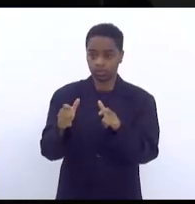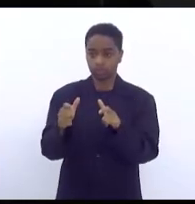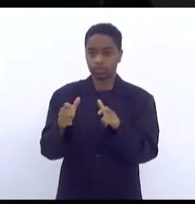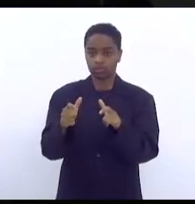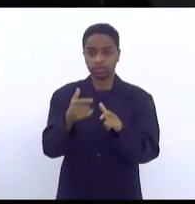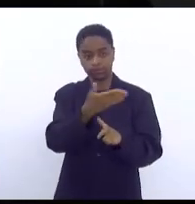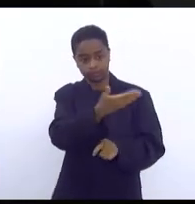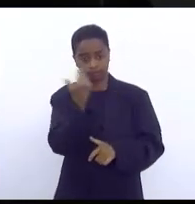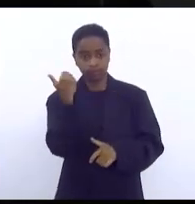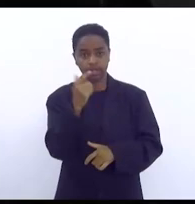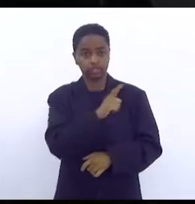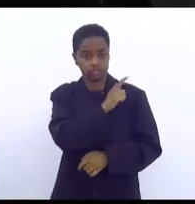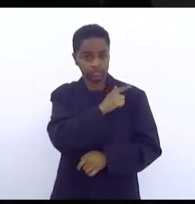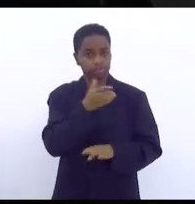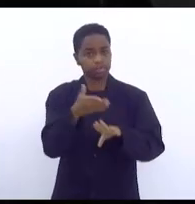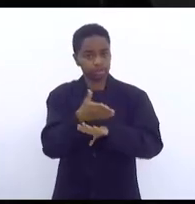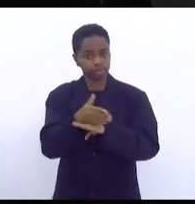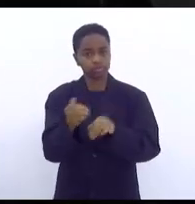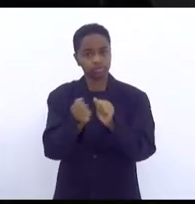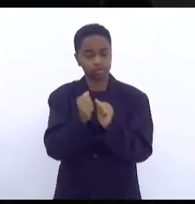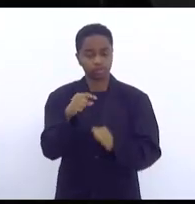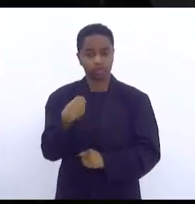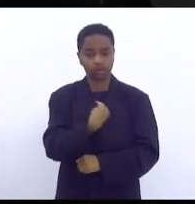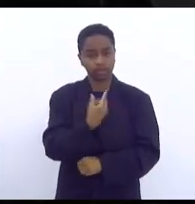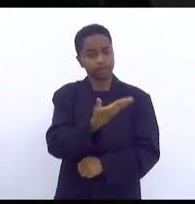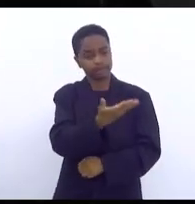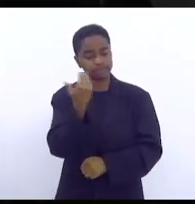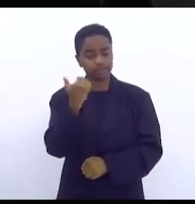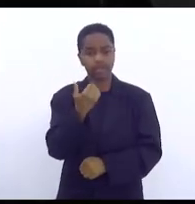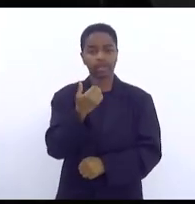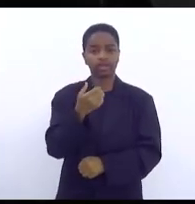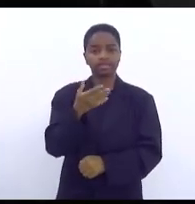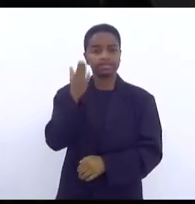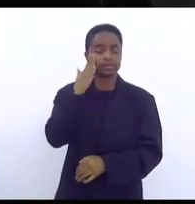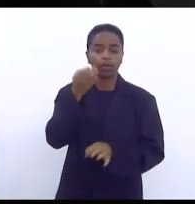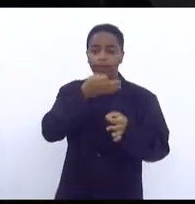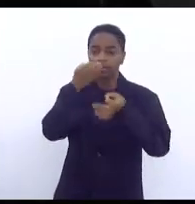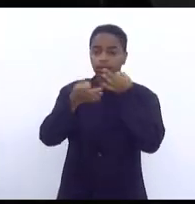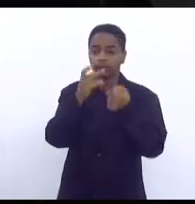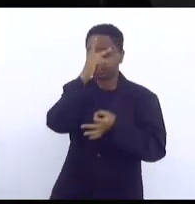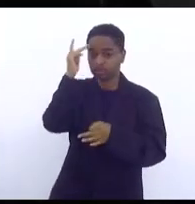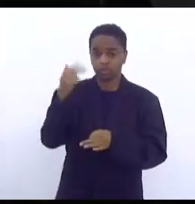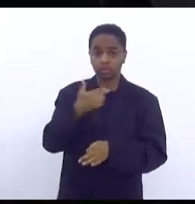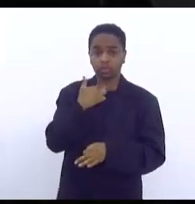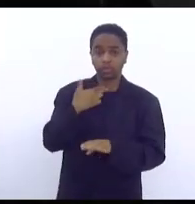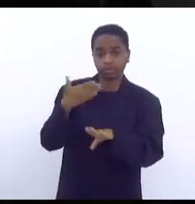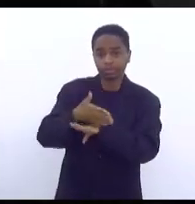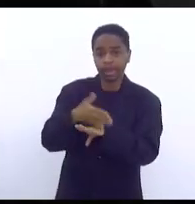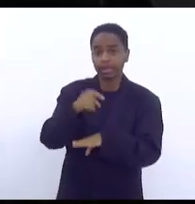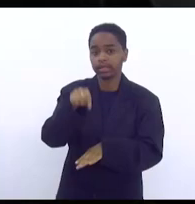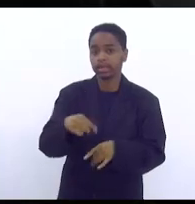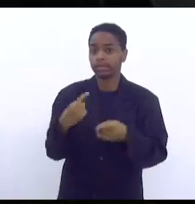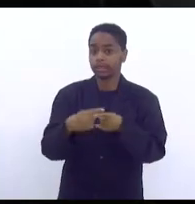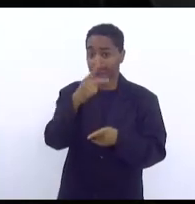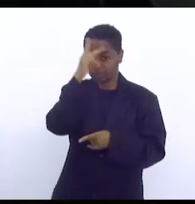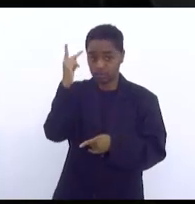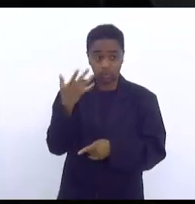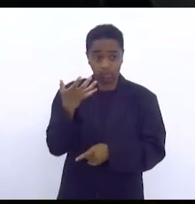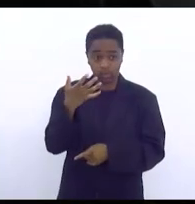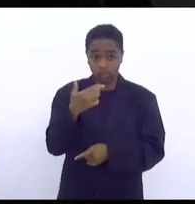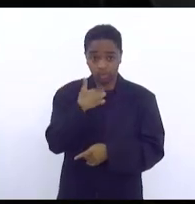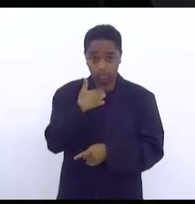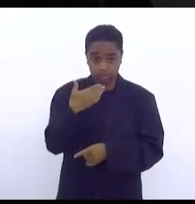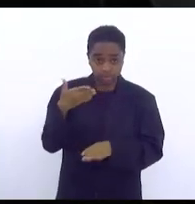uma uma uma gestão participativa vemha ouvir quem não pode estar aqui porque quem não está aqui também quer ser